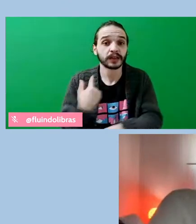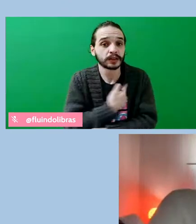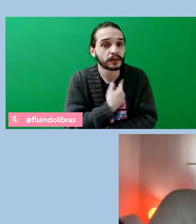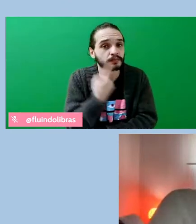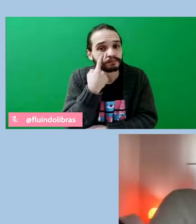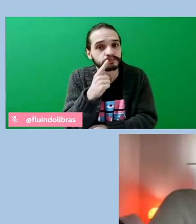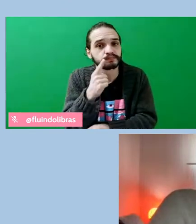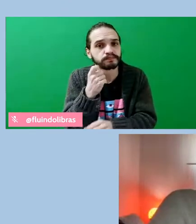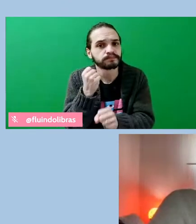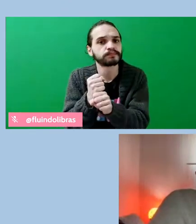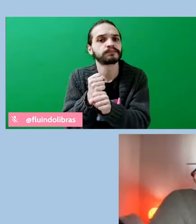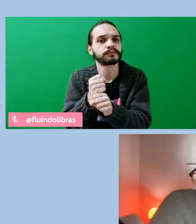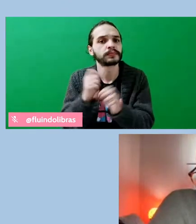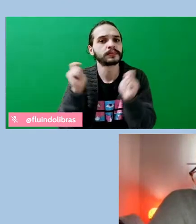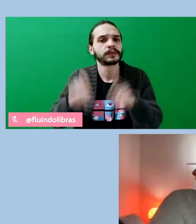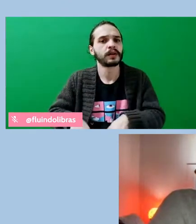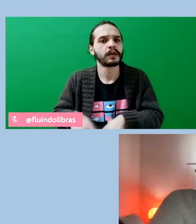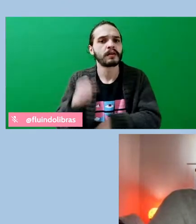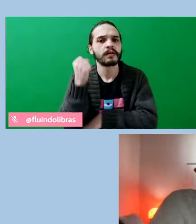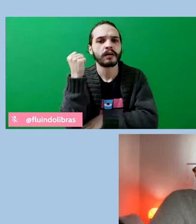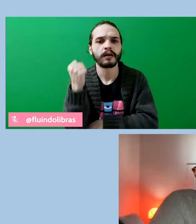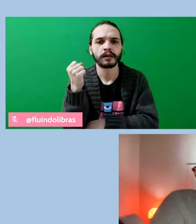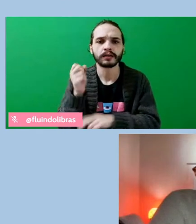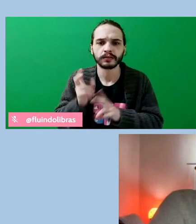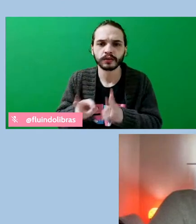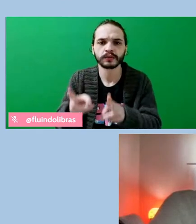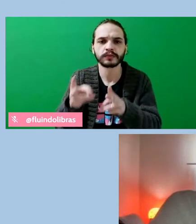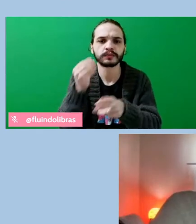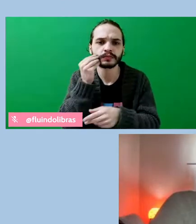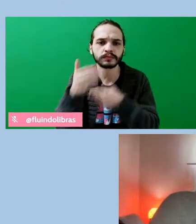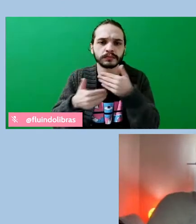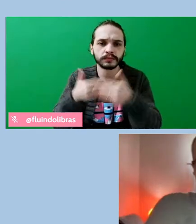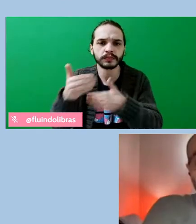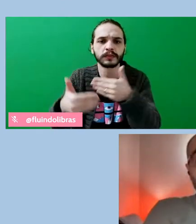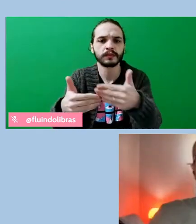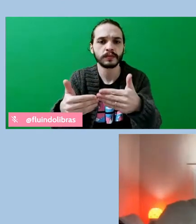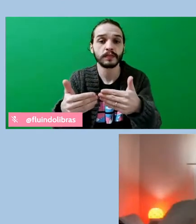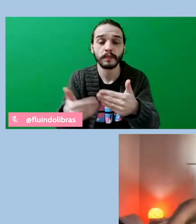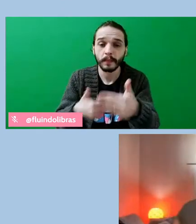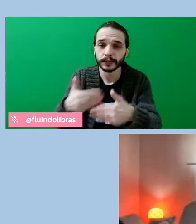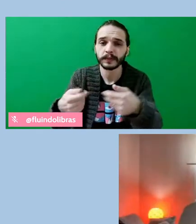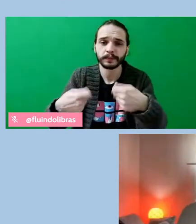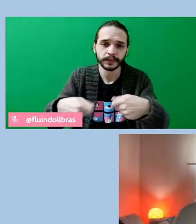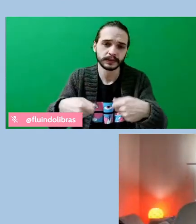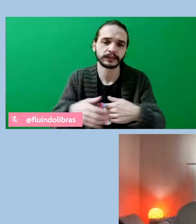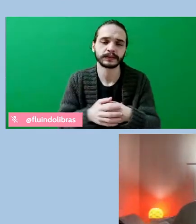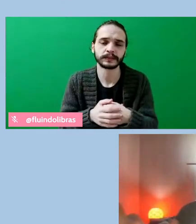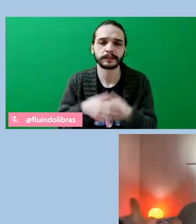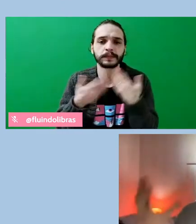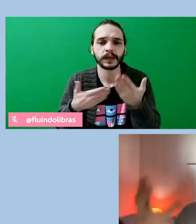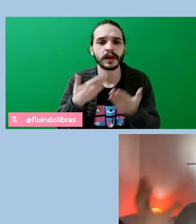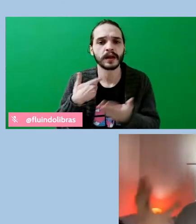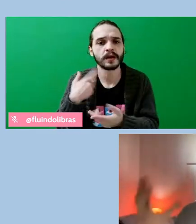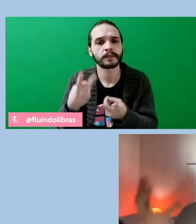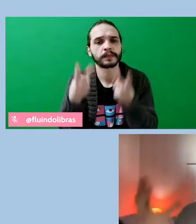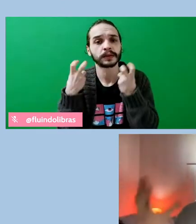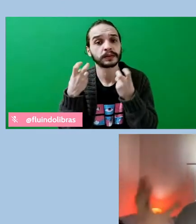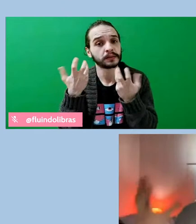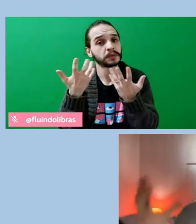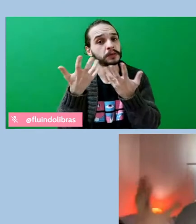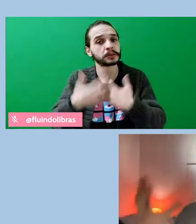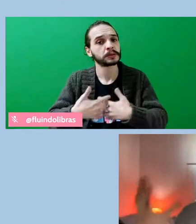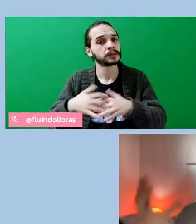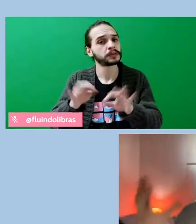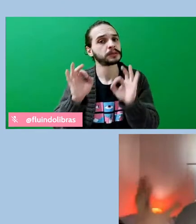a gente continuar ensaiando e procurando alguma coisa, né? Continuar em processo. E aos poucos a gente foi percebendo que funcionava, que